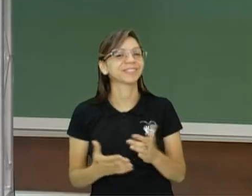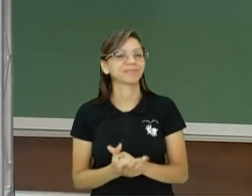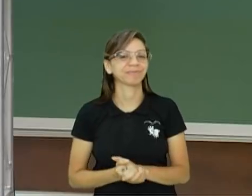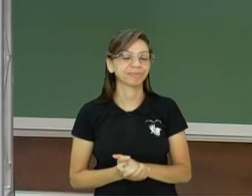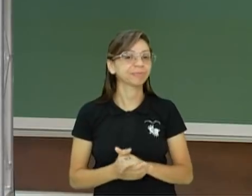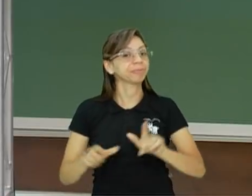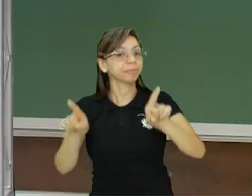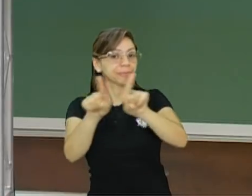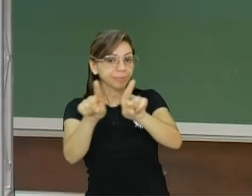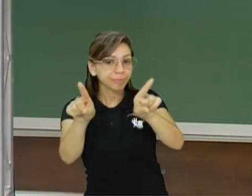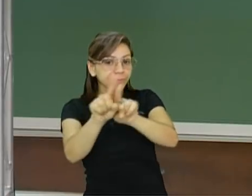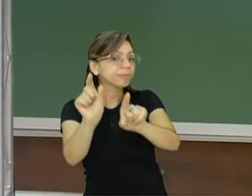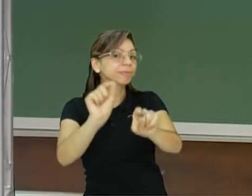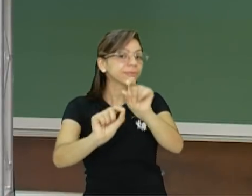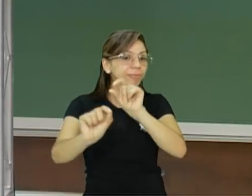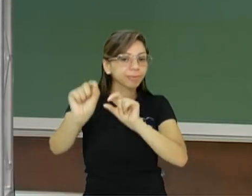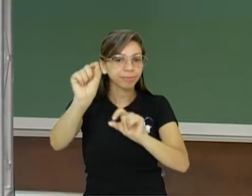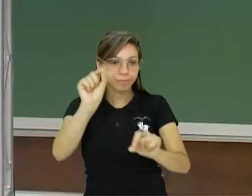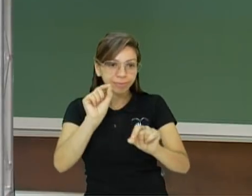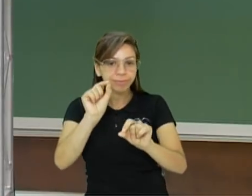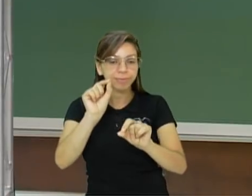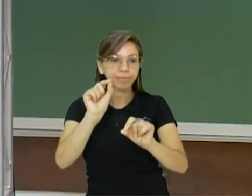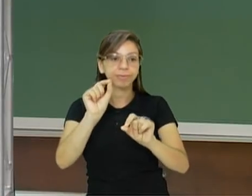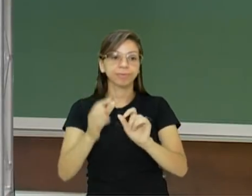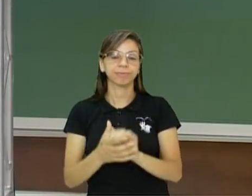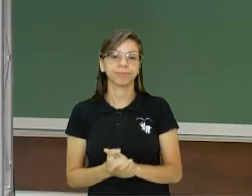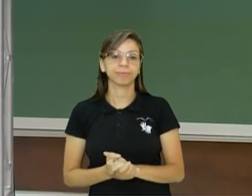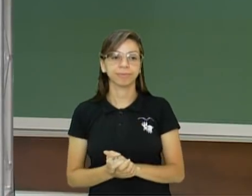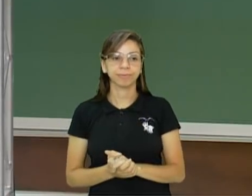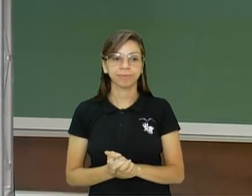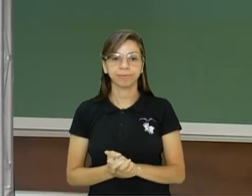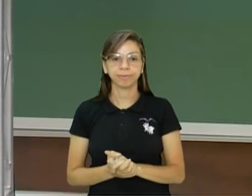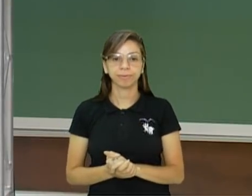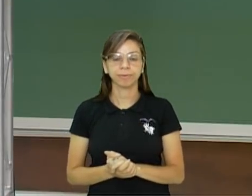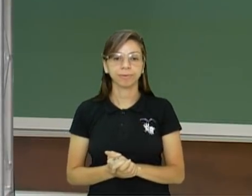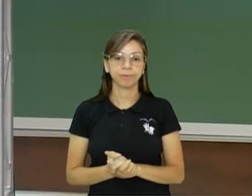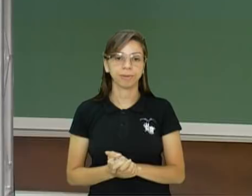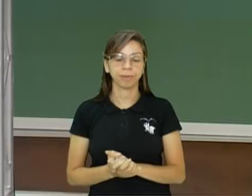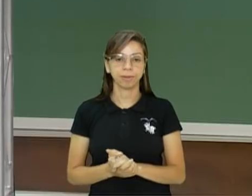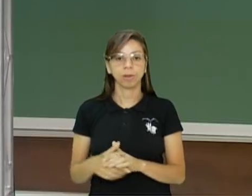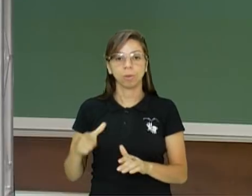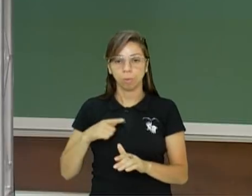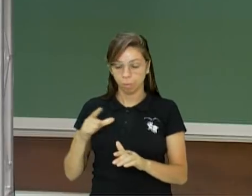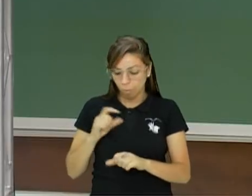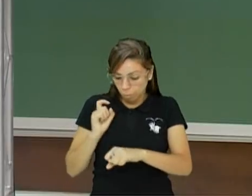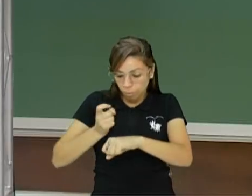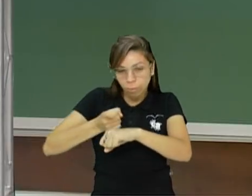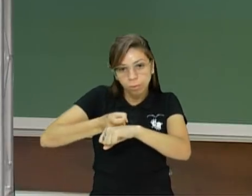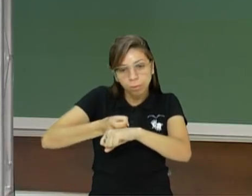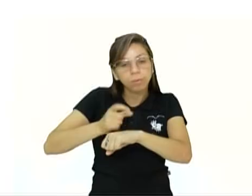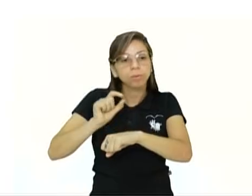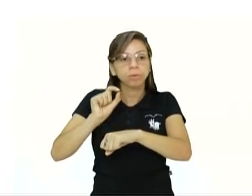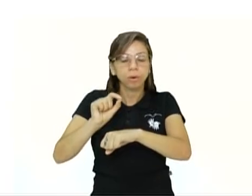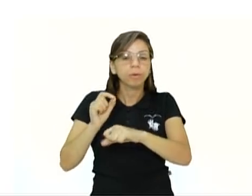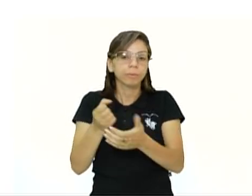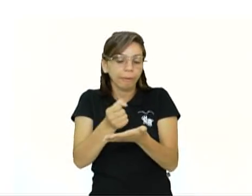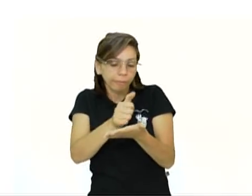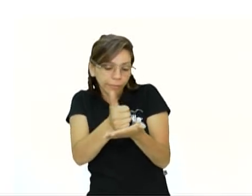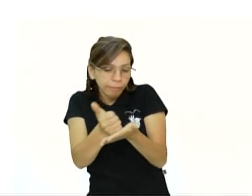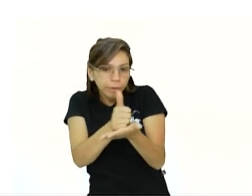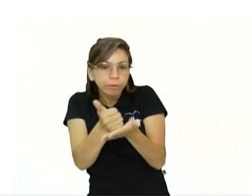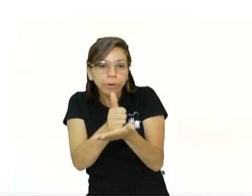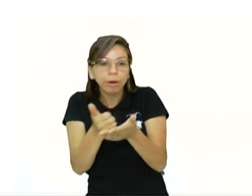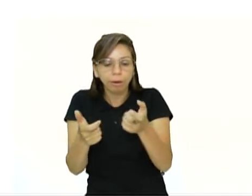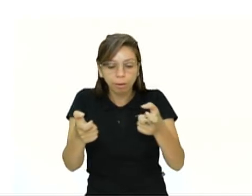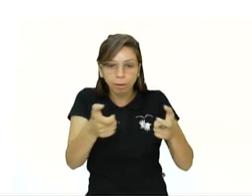E também nós temos aqui também o nosso sólido em videogame,